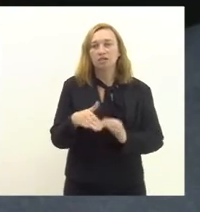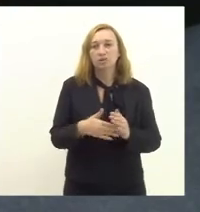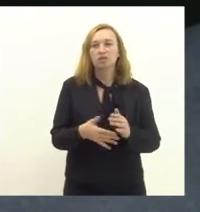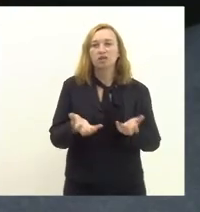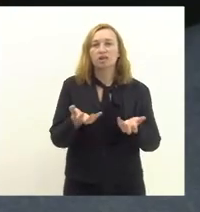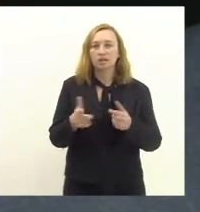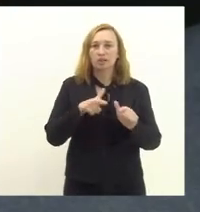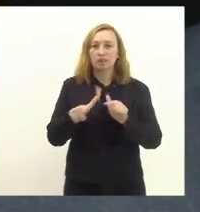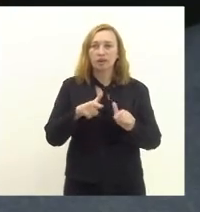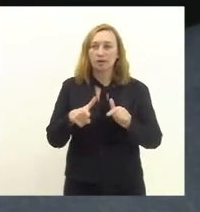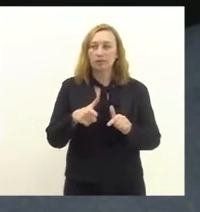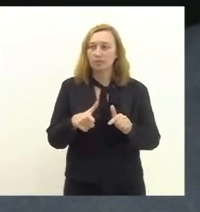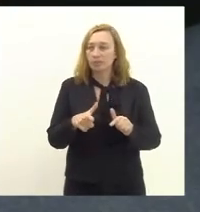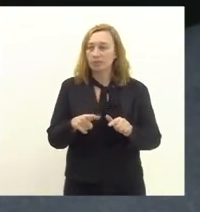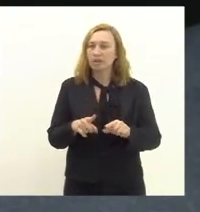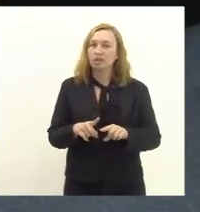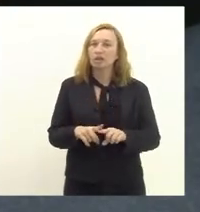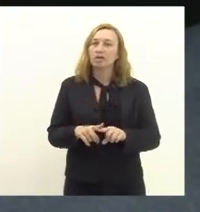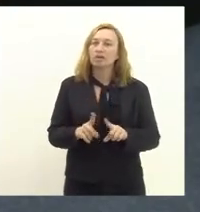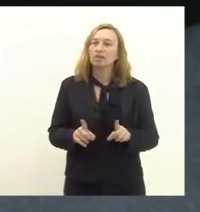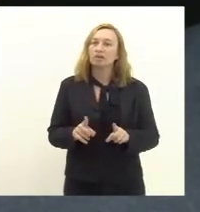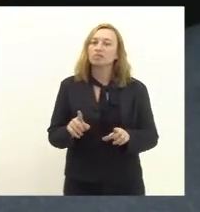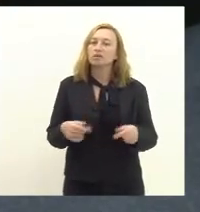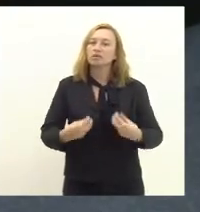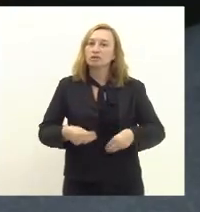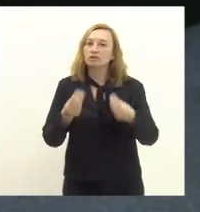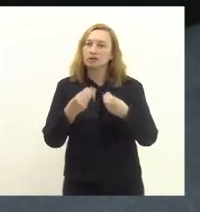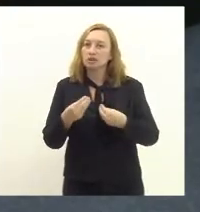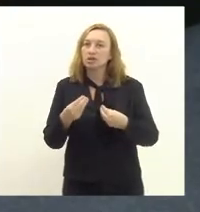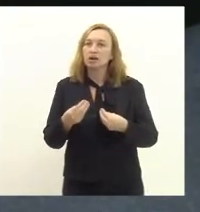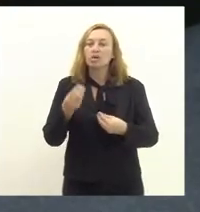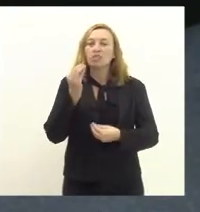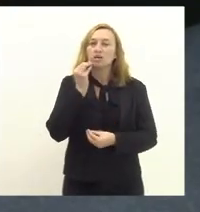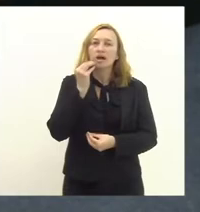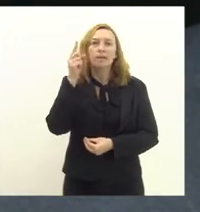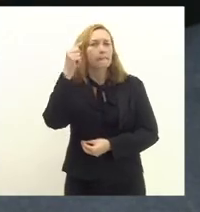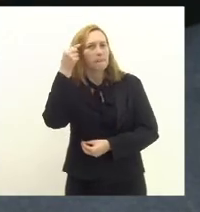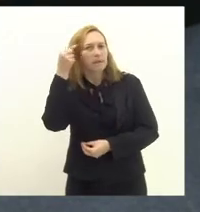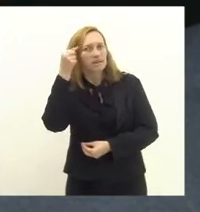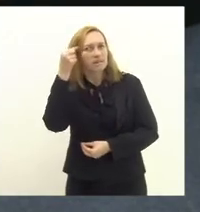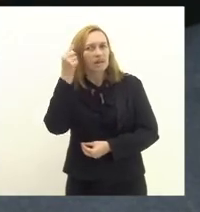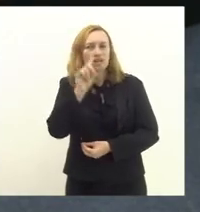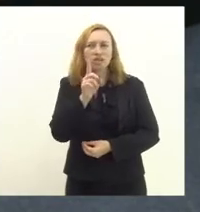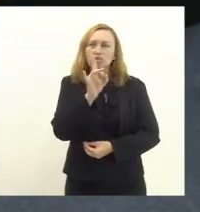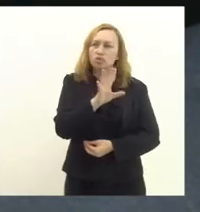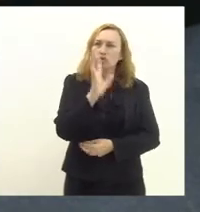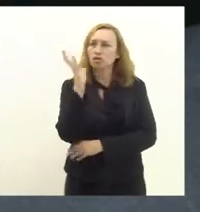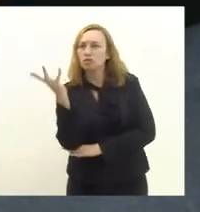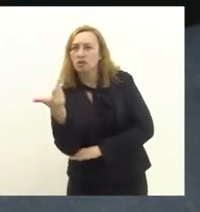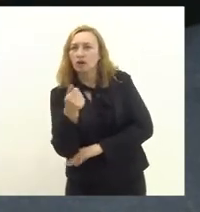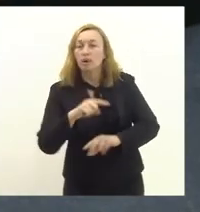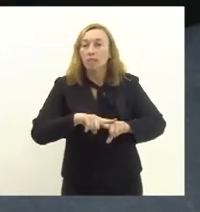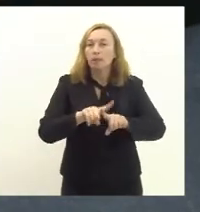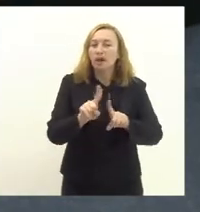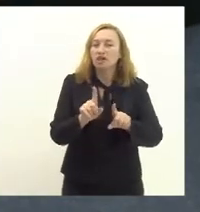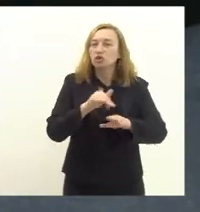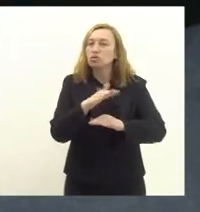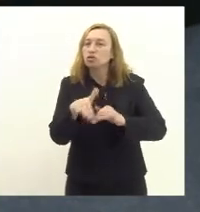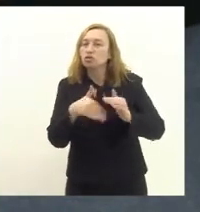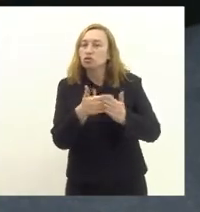trabalhar. Mas, sobretudo, é para nos dar também a oportunidade de repensar não só o meio ambiente, mas toda a forma de